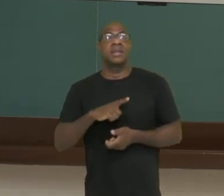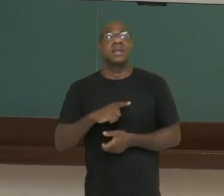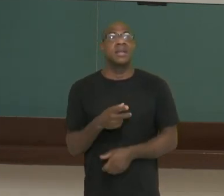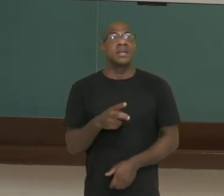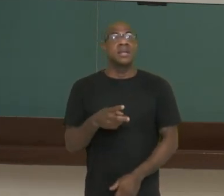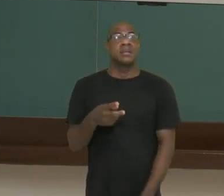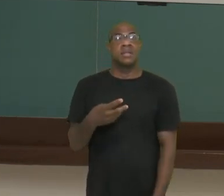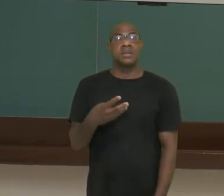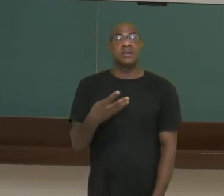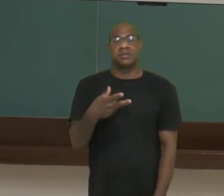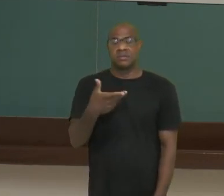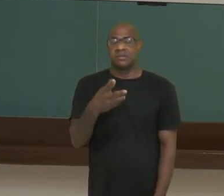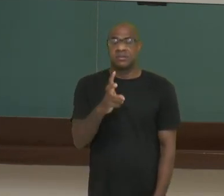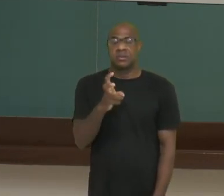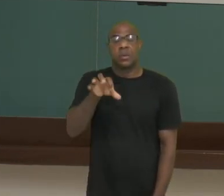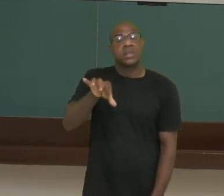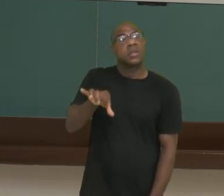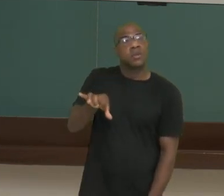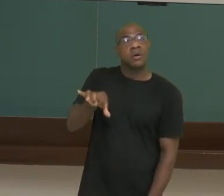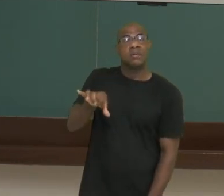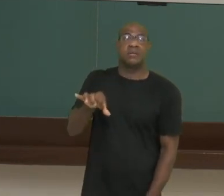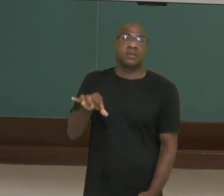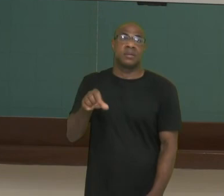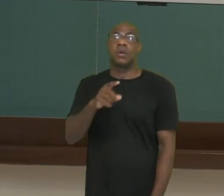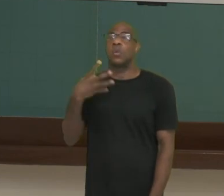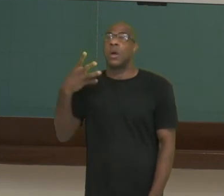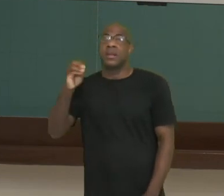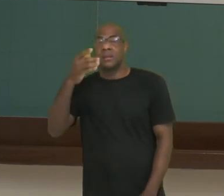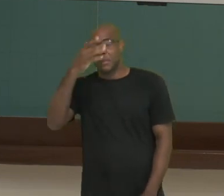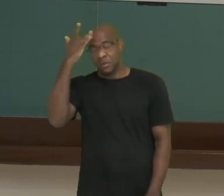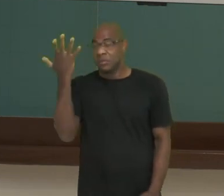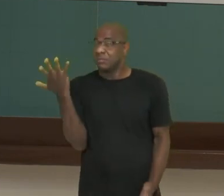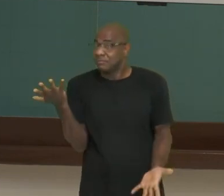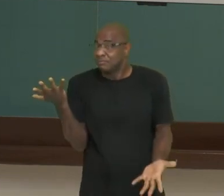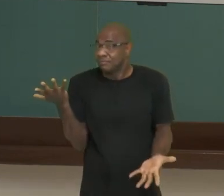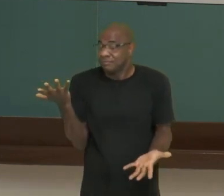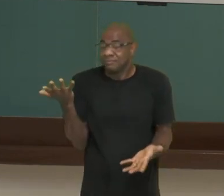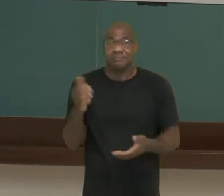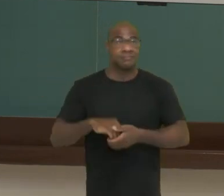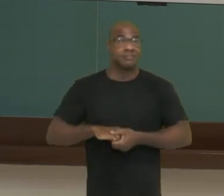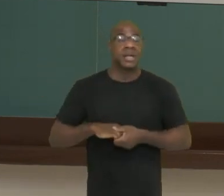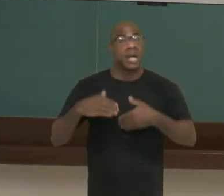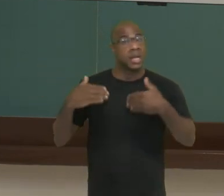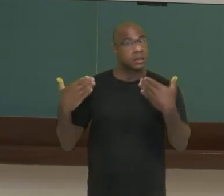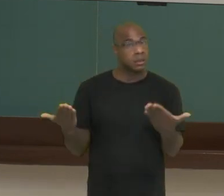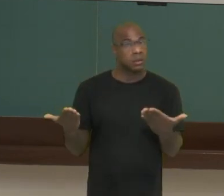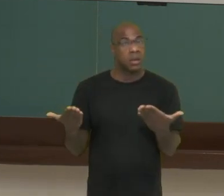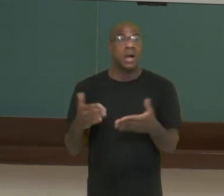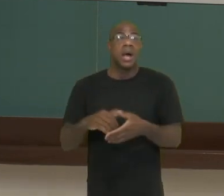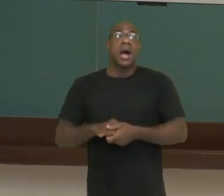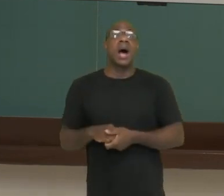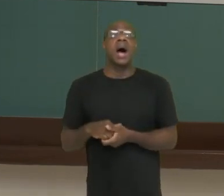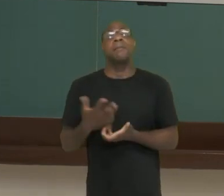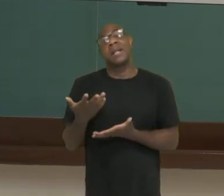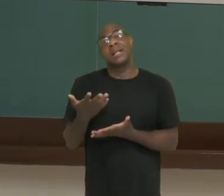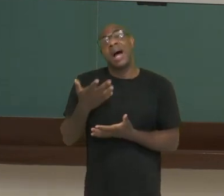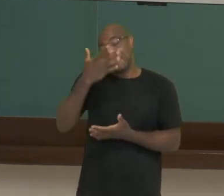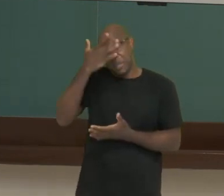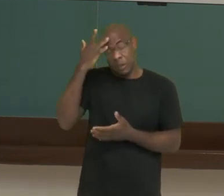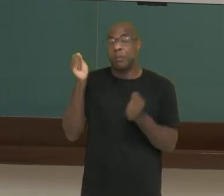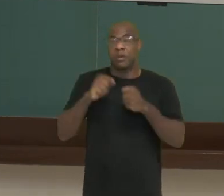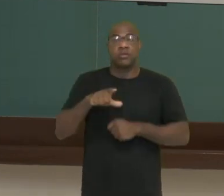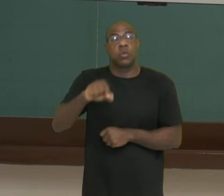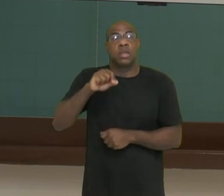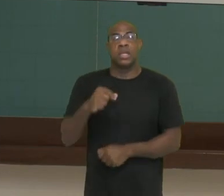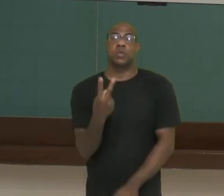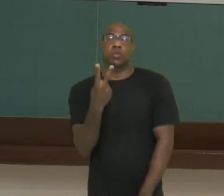não 40 pessoas. Obviamente, porque a pessoa podia ter mais do que uma opção na hora de responder. Por